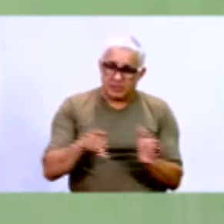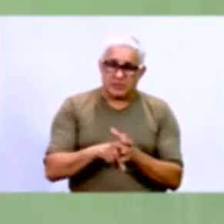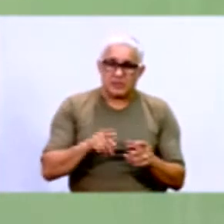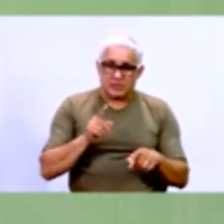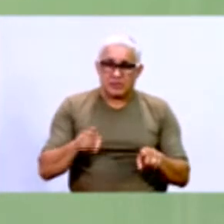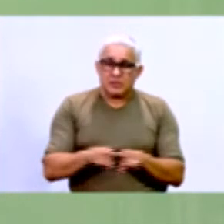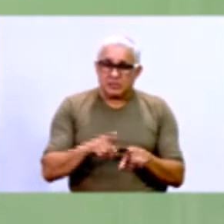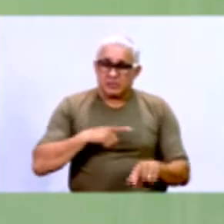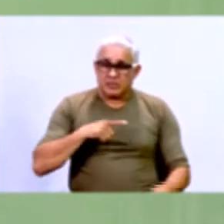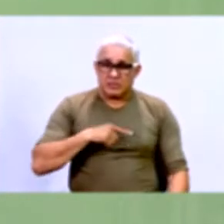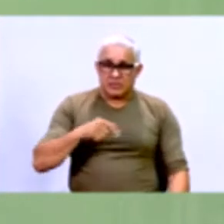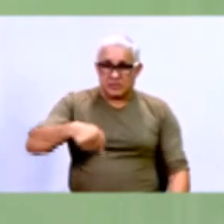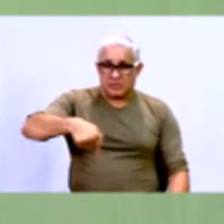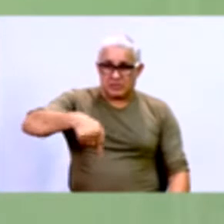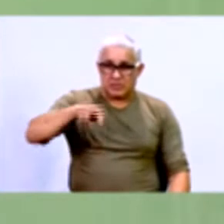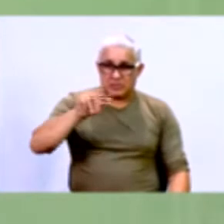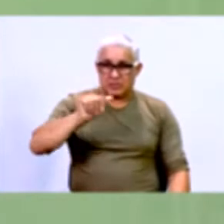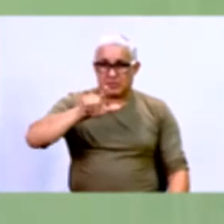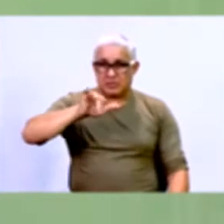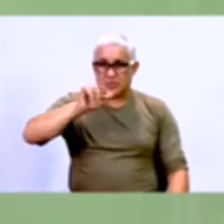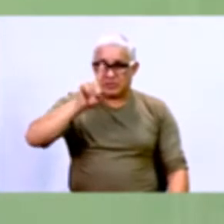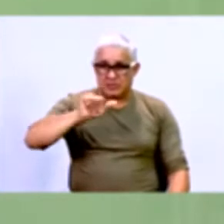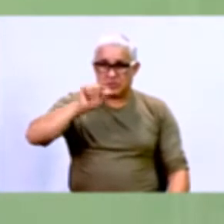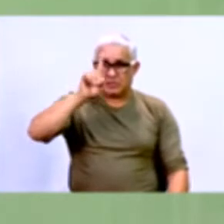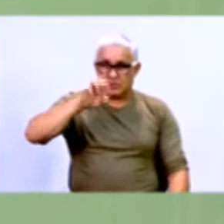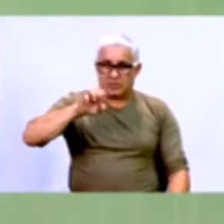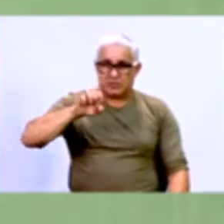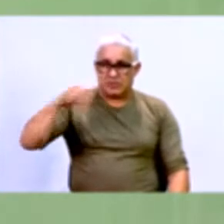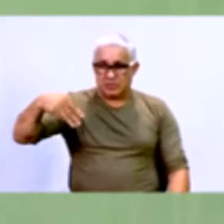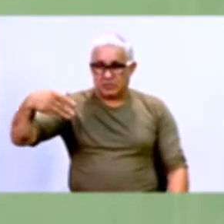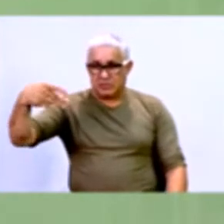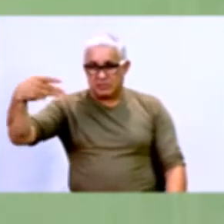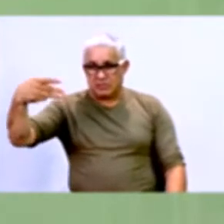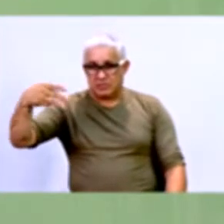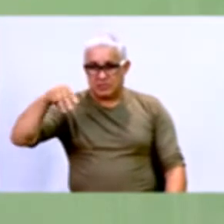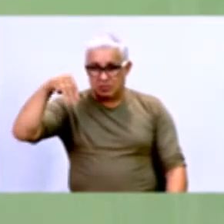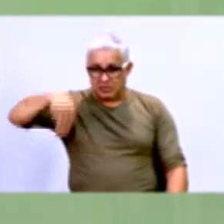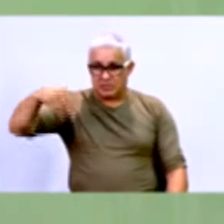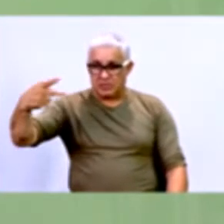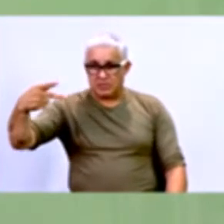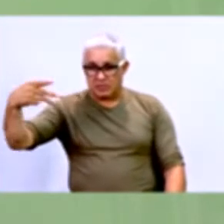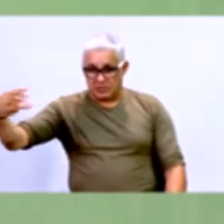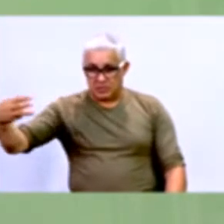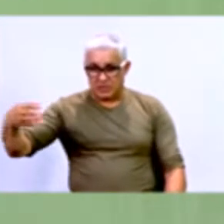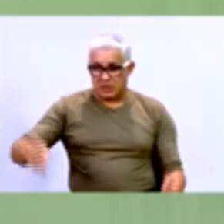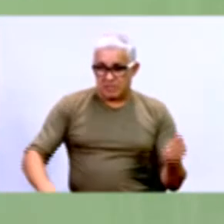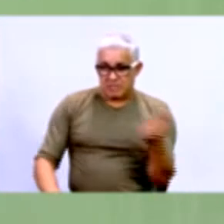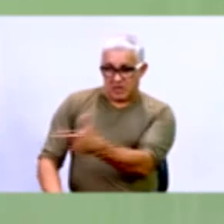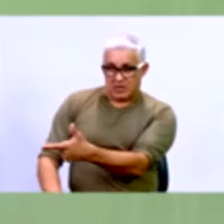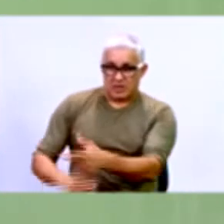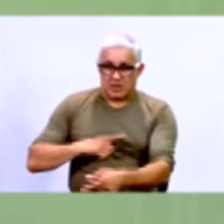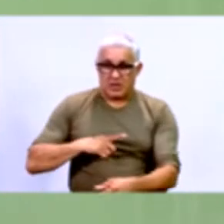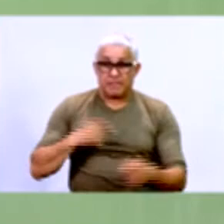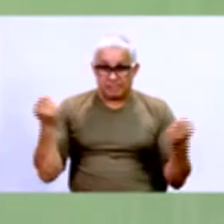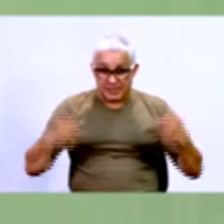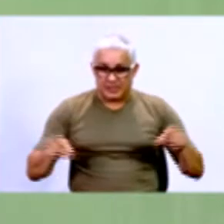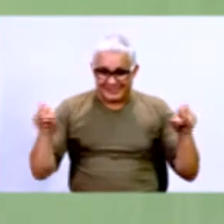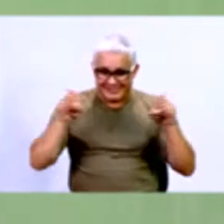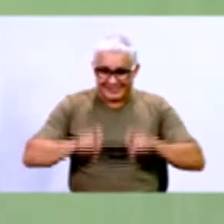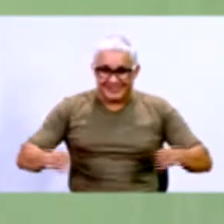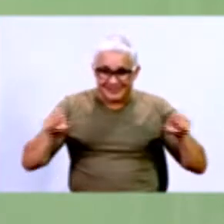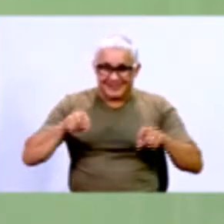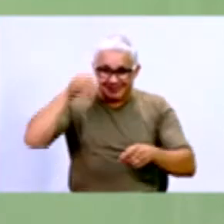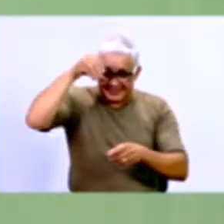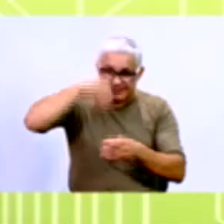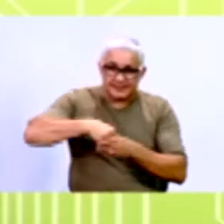de som, superior ao MP3, só que ele exige um poder muito maior, um poder computacional maior. Quer dizer, eu preciso